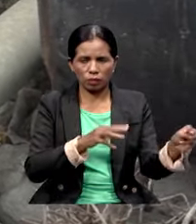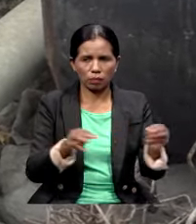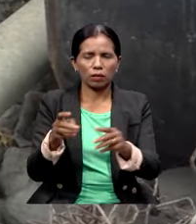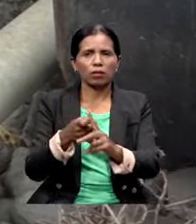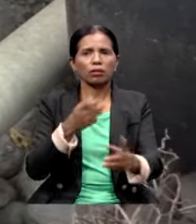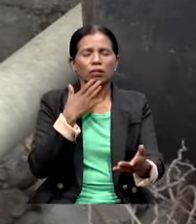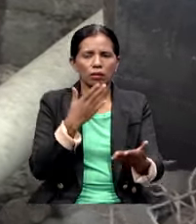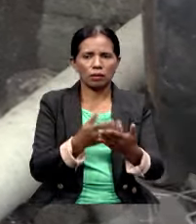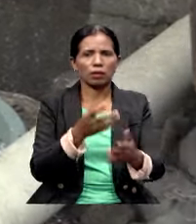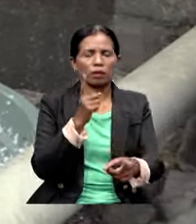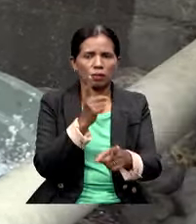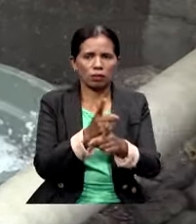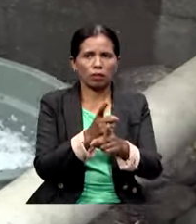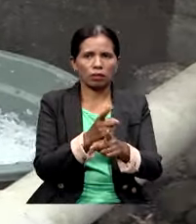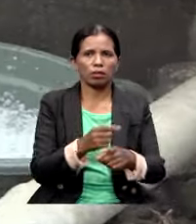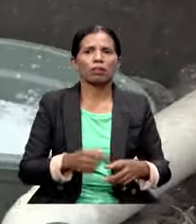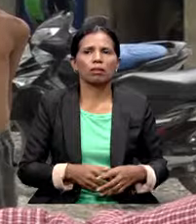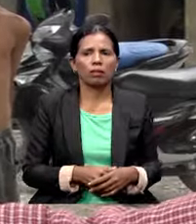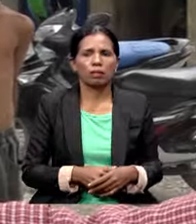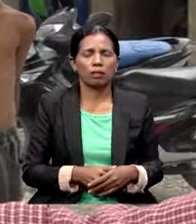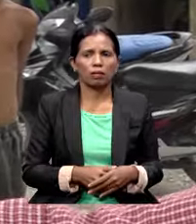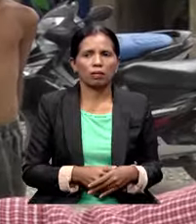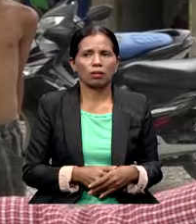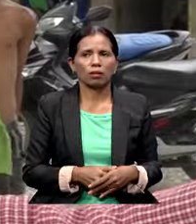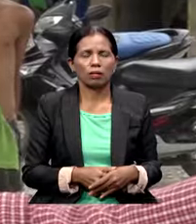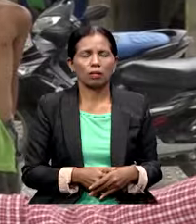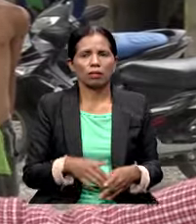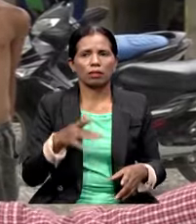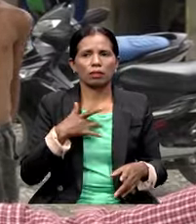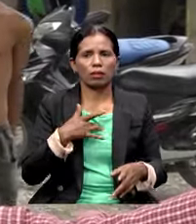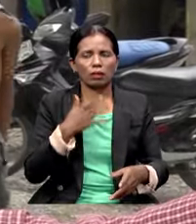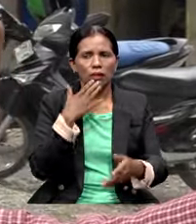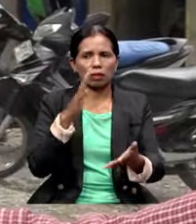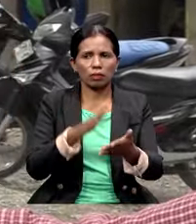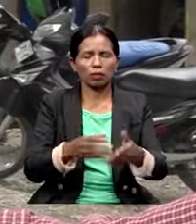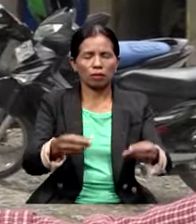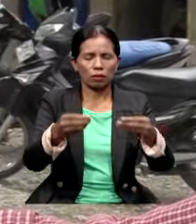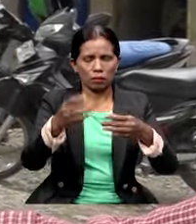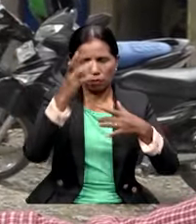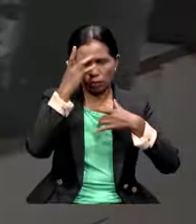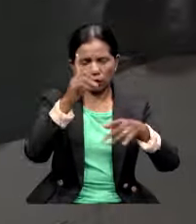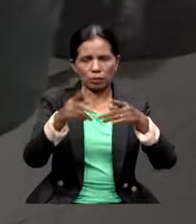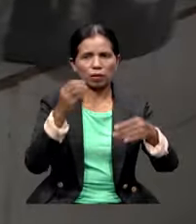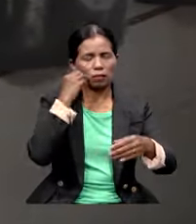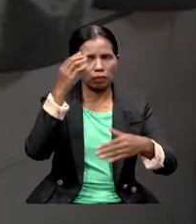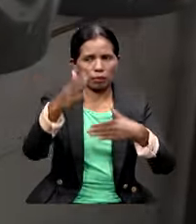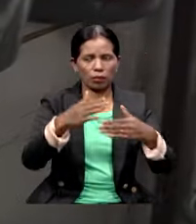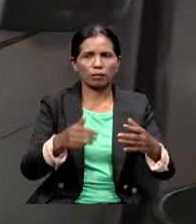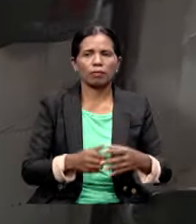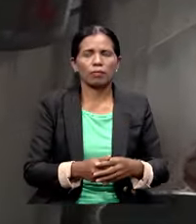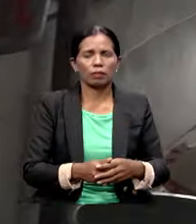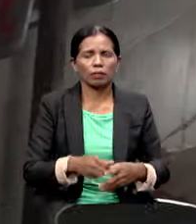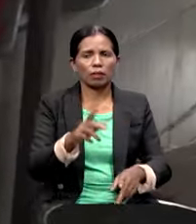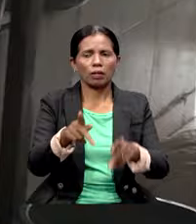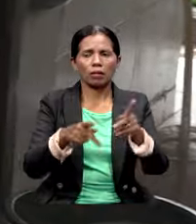dia klitan ne kiko ida ne bemse kiko azar ne senti ladun dia bele fo moras bae ma sira hele bisigen. Nain ba operador